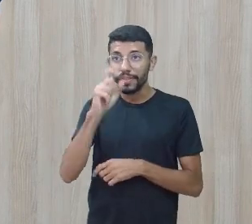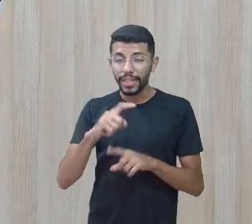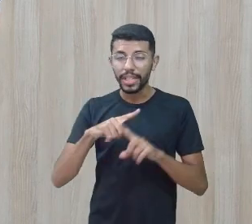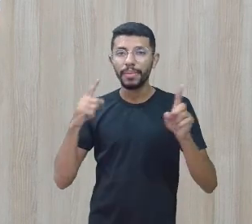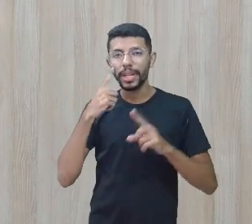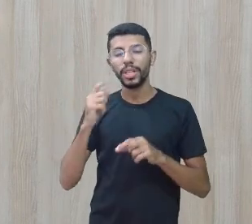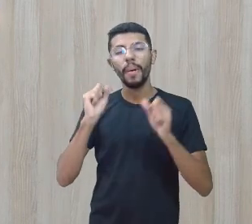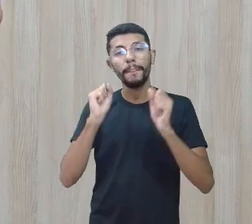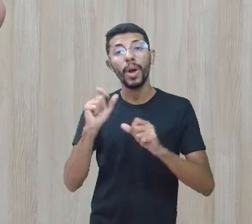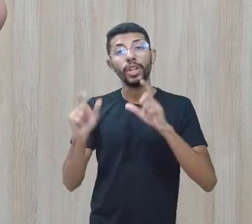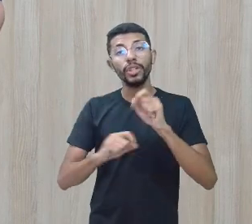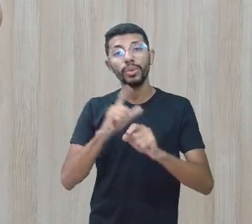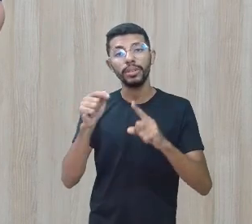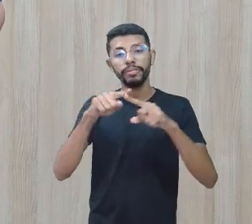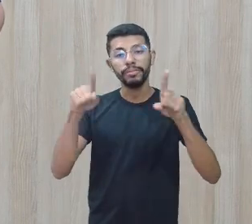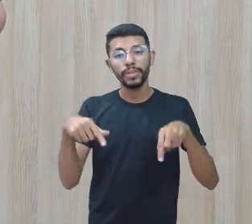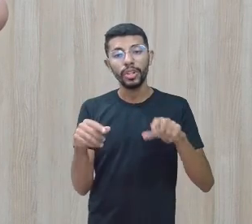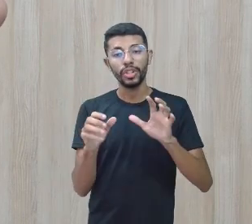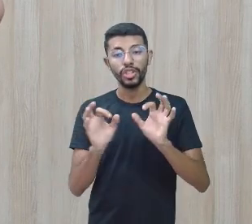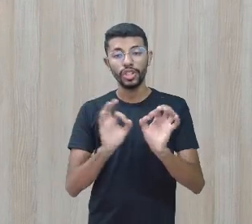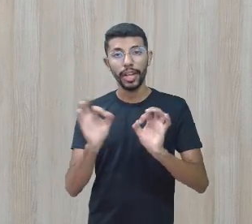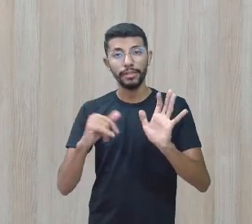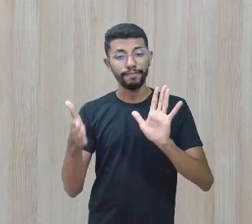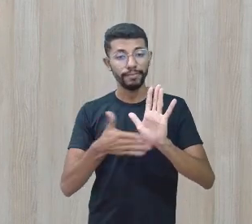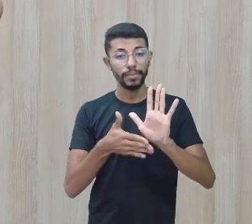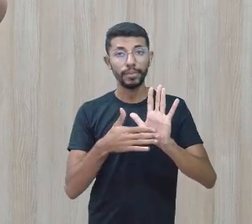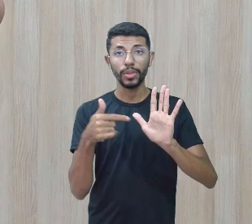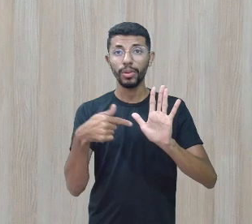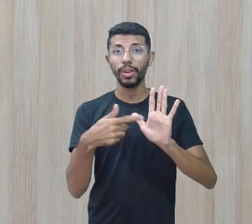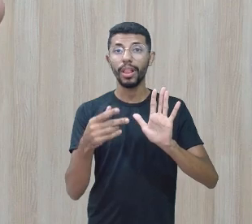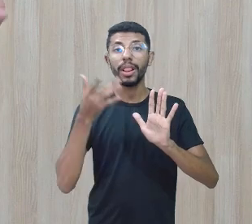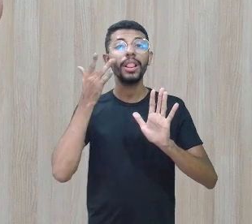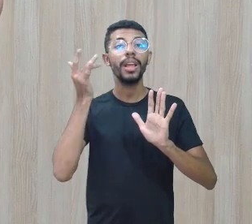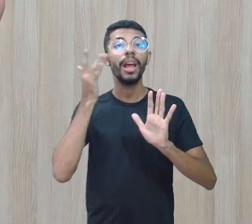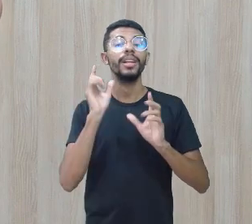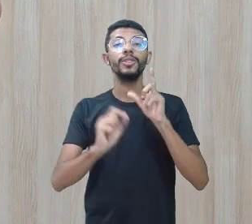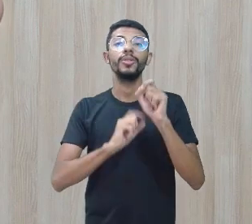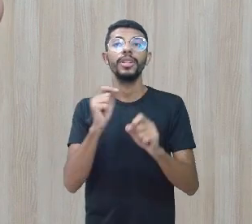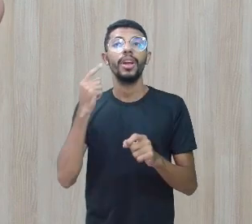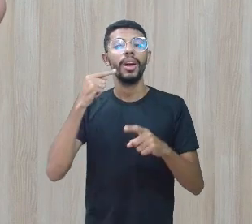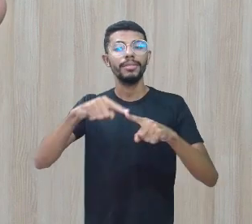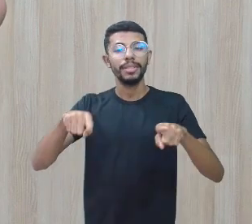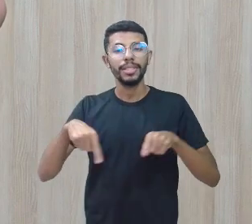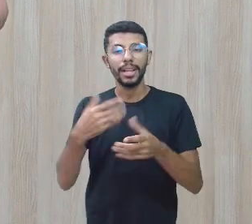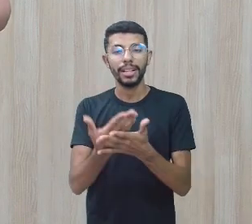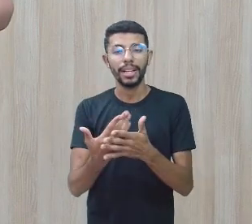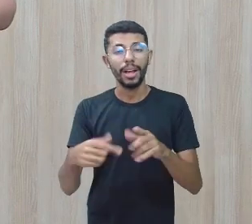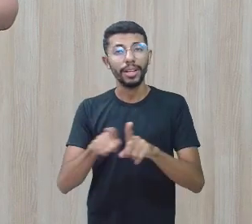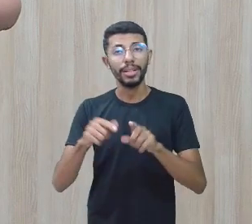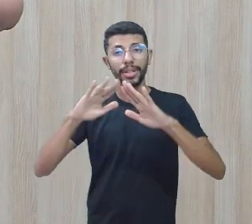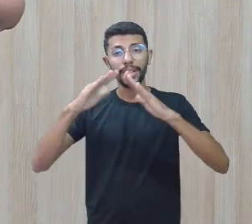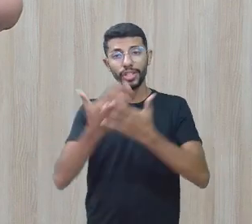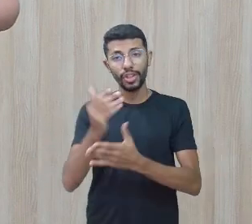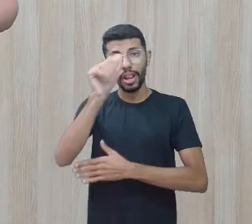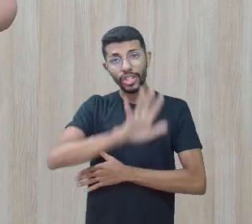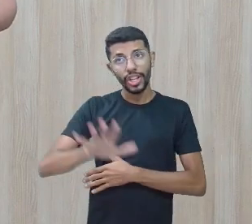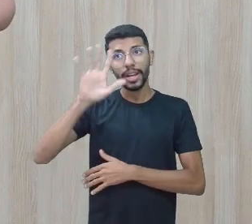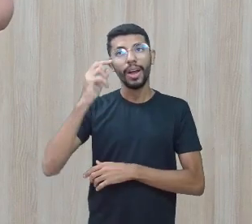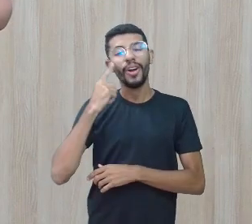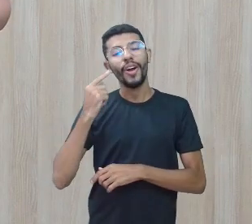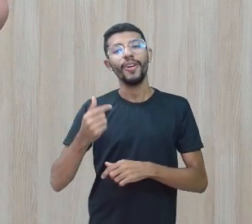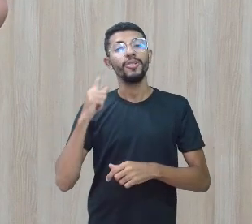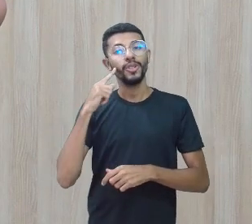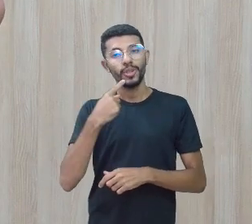esse projeto do teatro na sala de aula e na escola, por que não? Os surdos têm uma facilidade